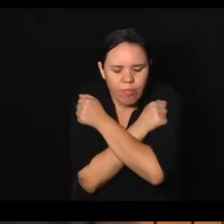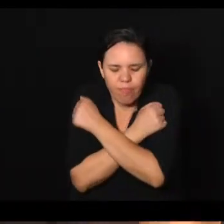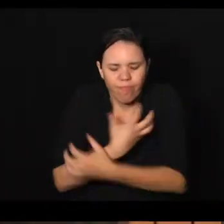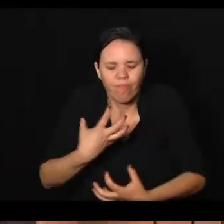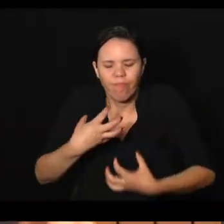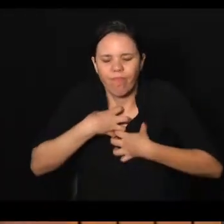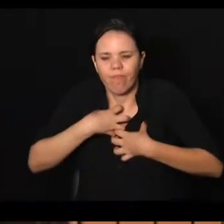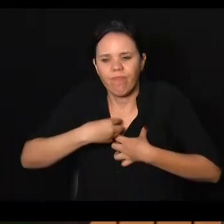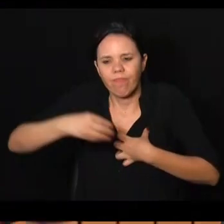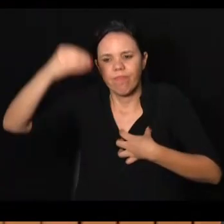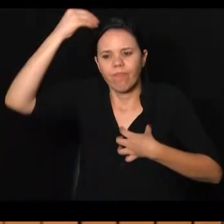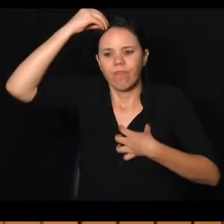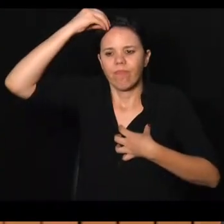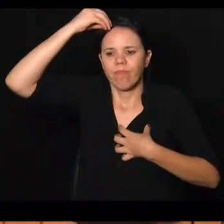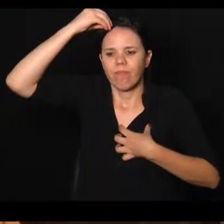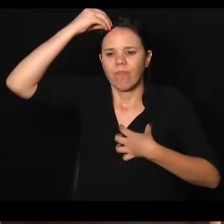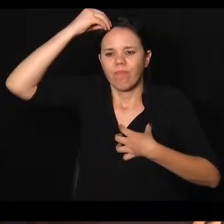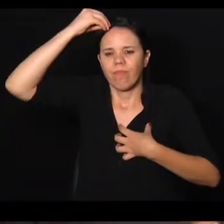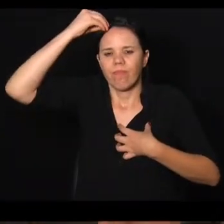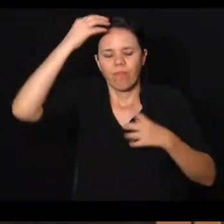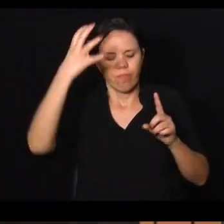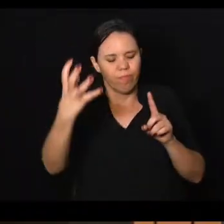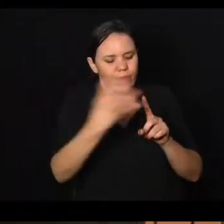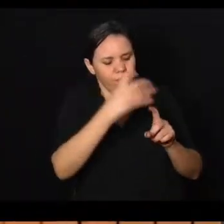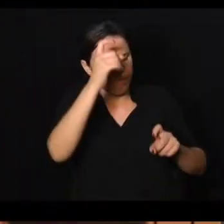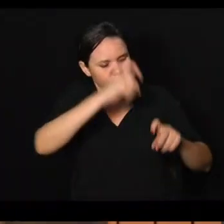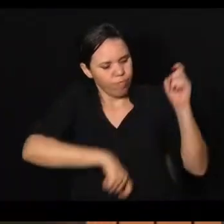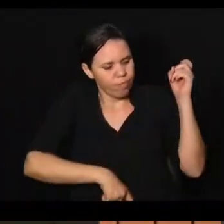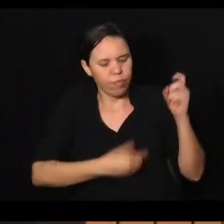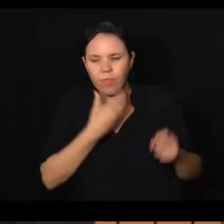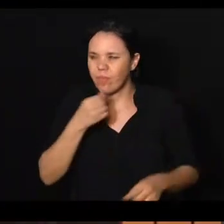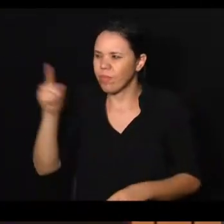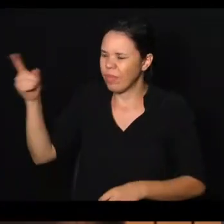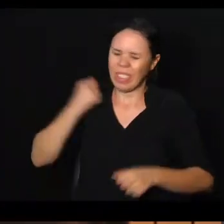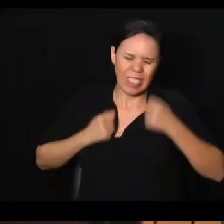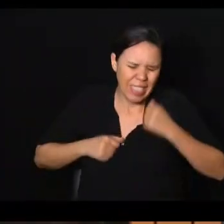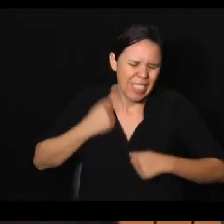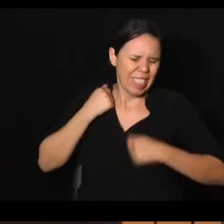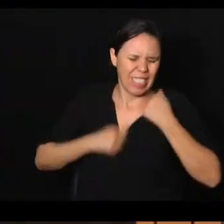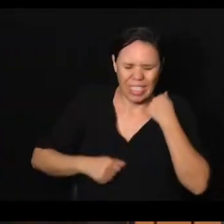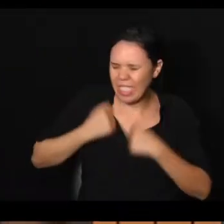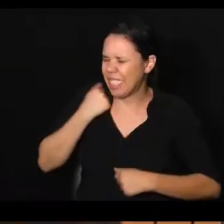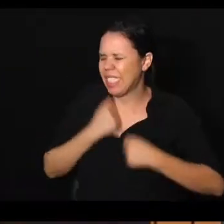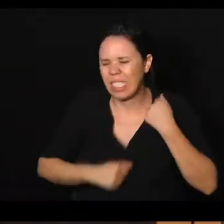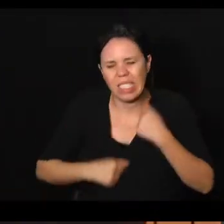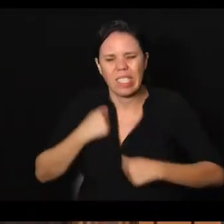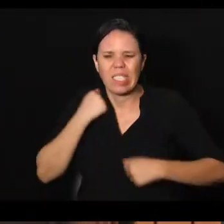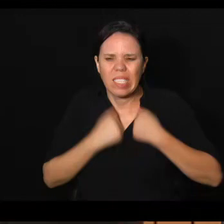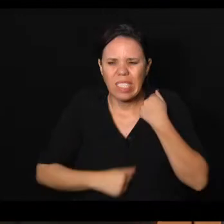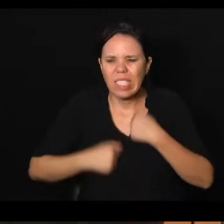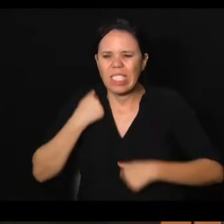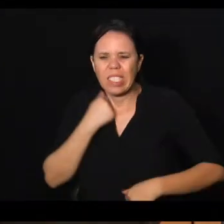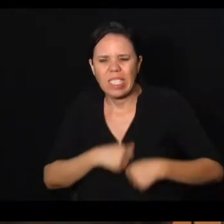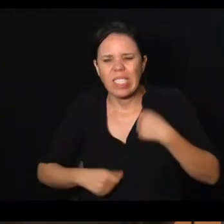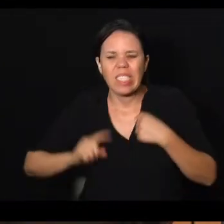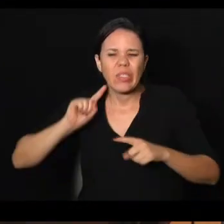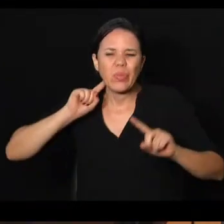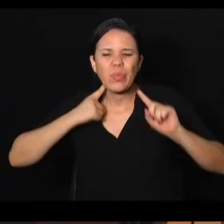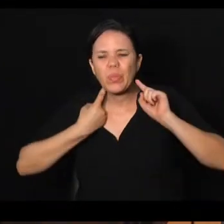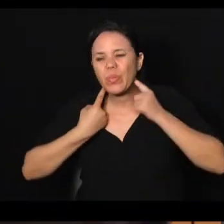do abuso, porque aquele homem me fez eu me sentir culpada. Eu me lavava o tempo todo, eu achava que eu era suja e